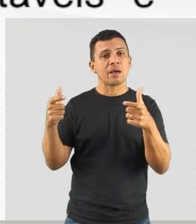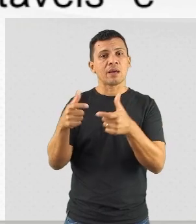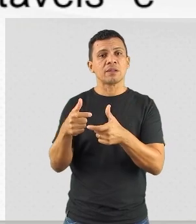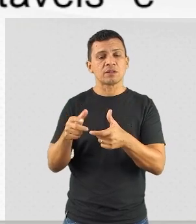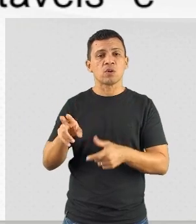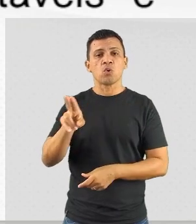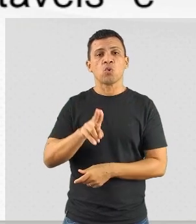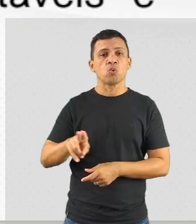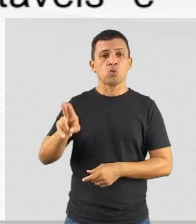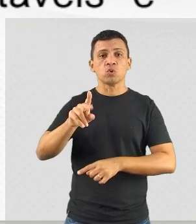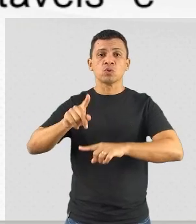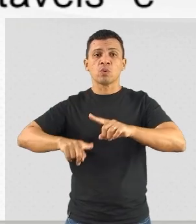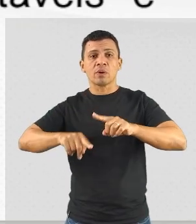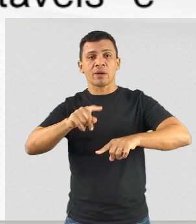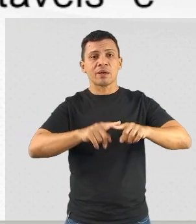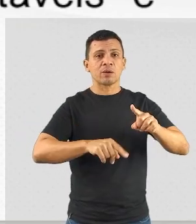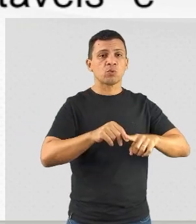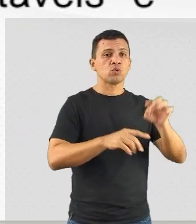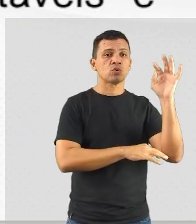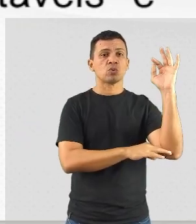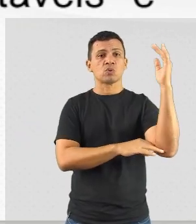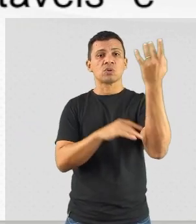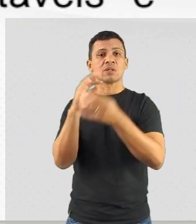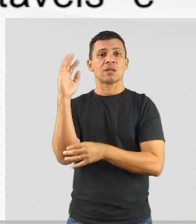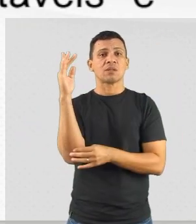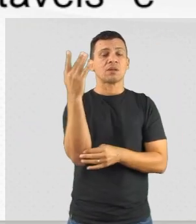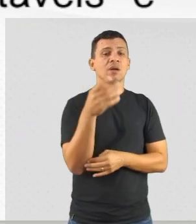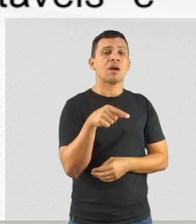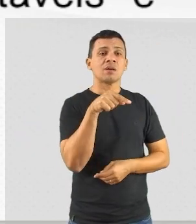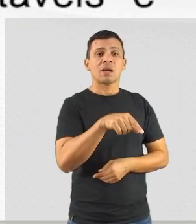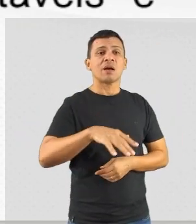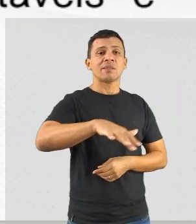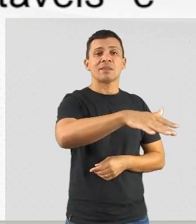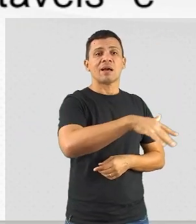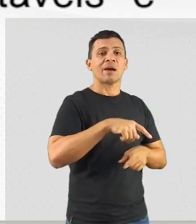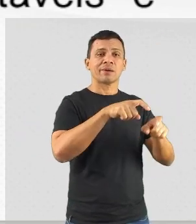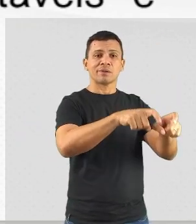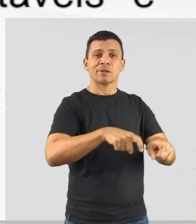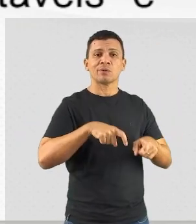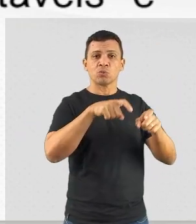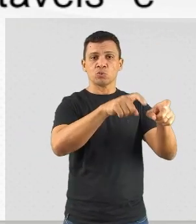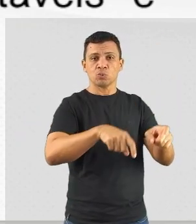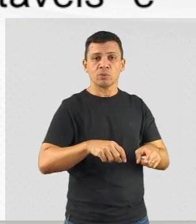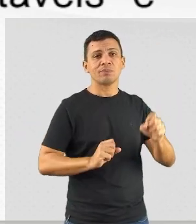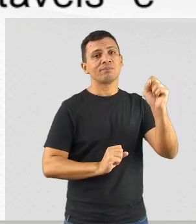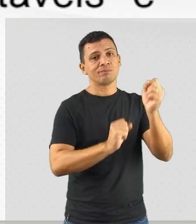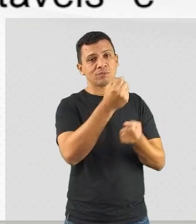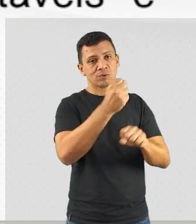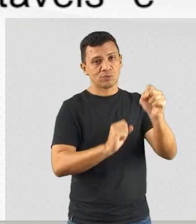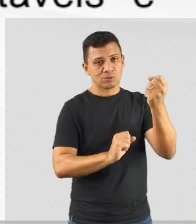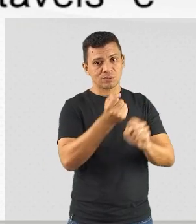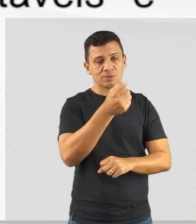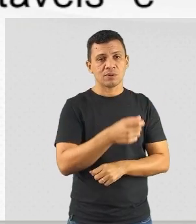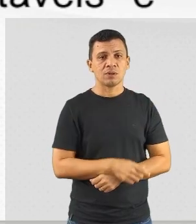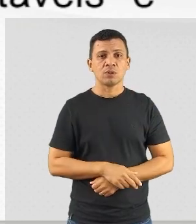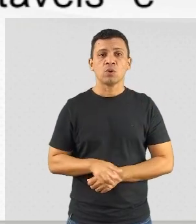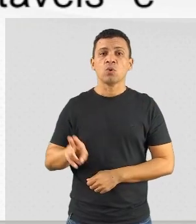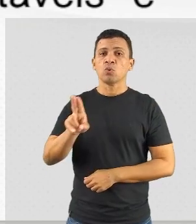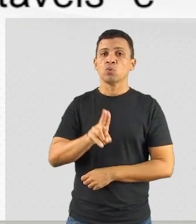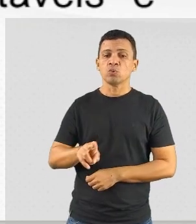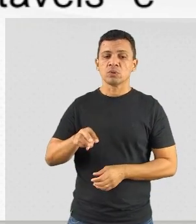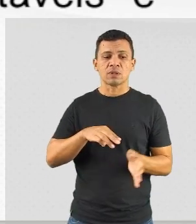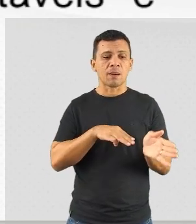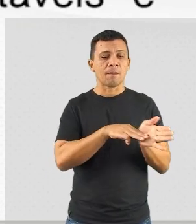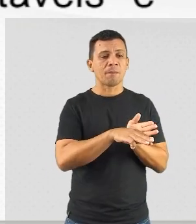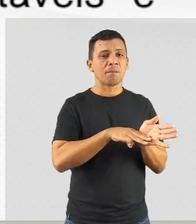recursos naturais, especialmente em setores como a agricultura e a indústria. a adoção de métodos mais